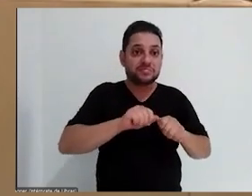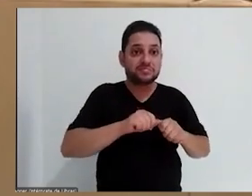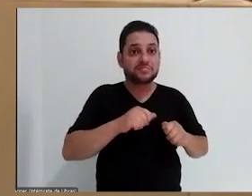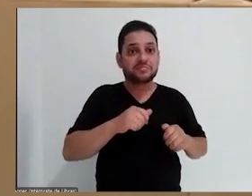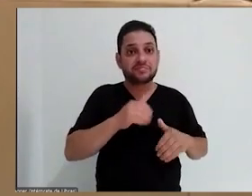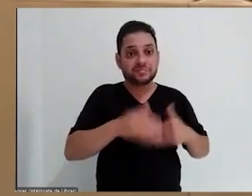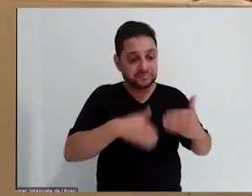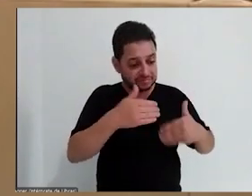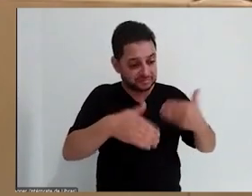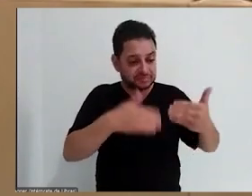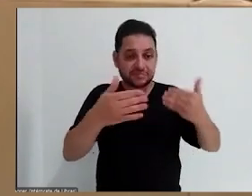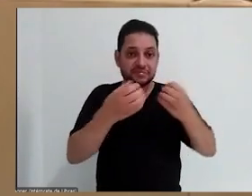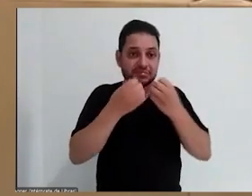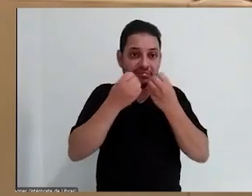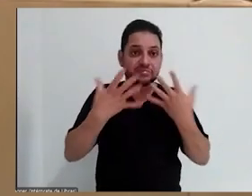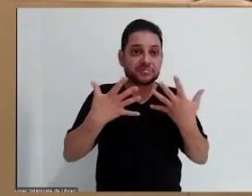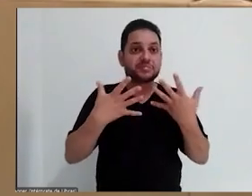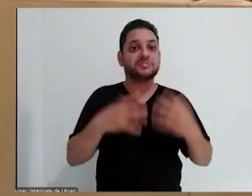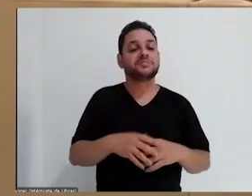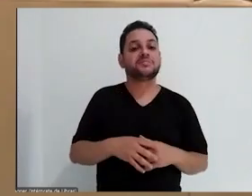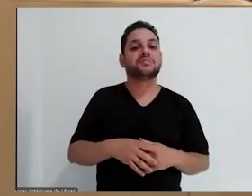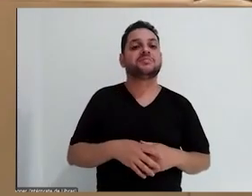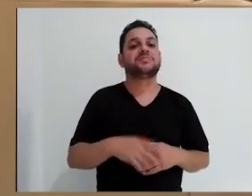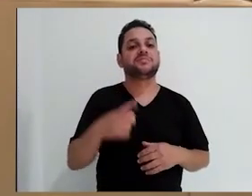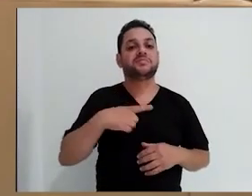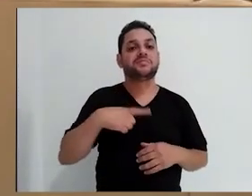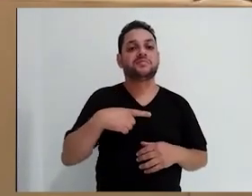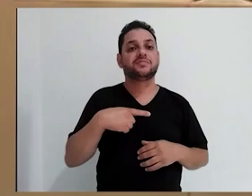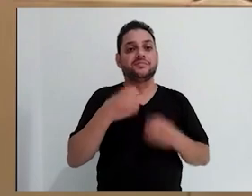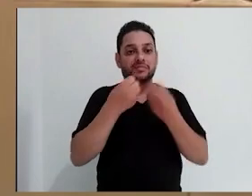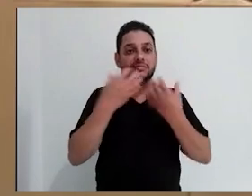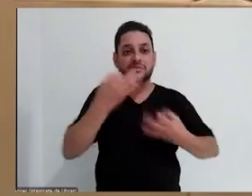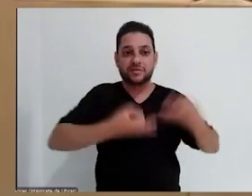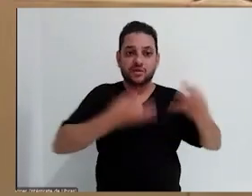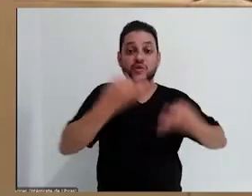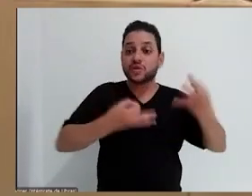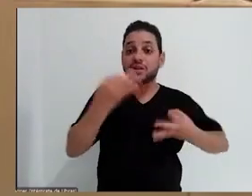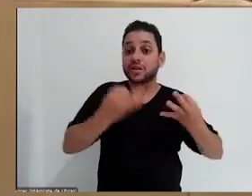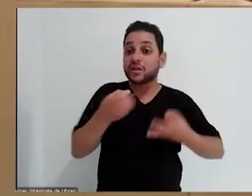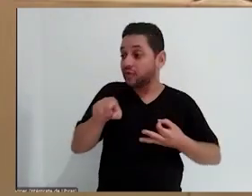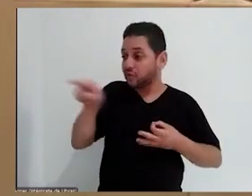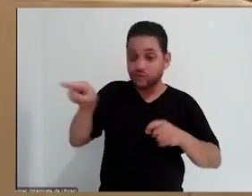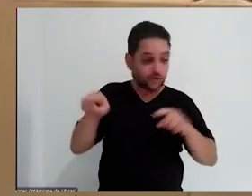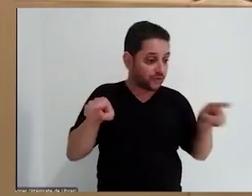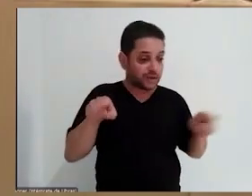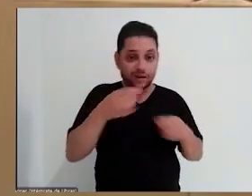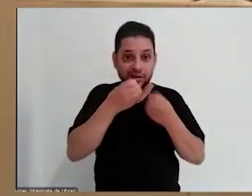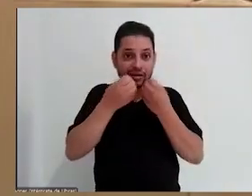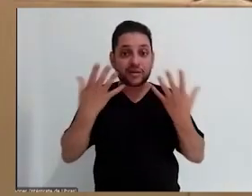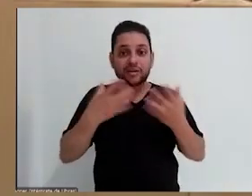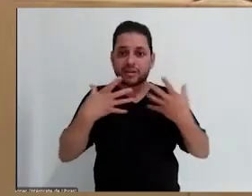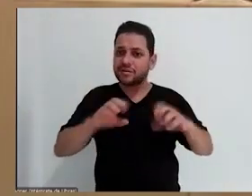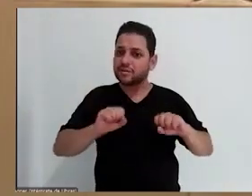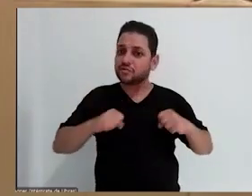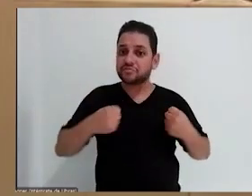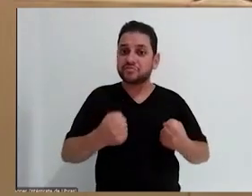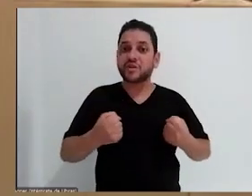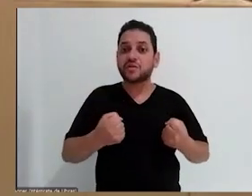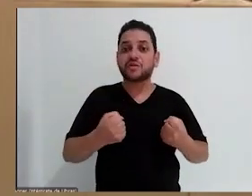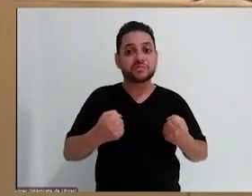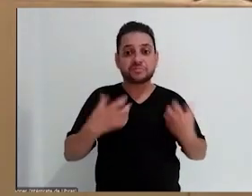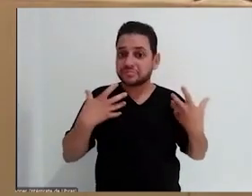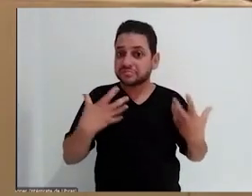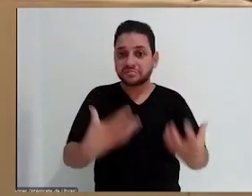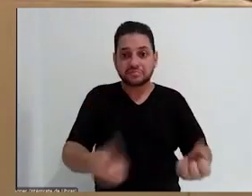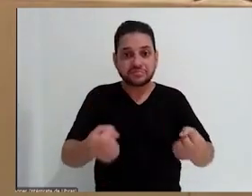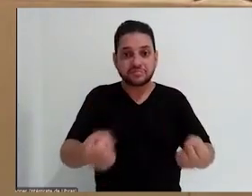vitorioso, né? O juizado tem essa estrela boa de ter juízes como vocês que vestem a camisa, que vibram, né? A gente sente isso